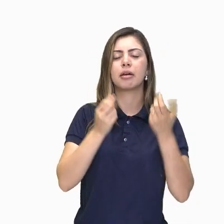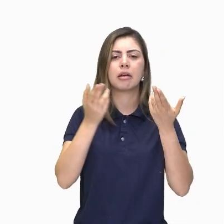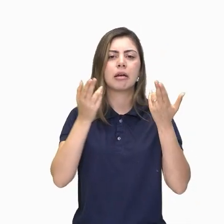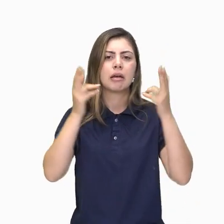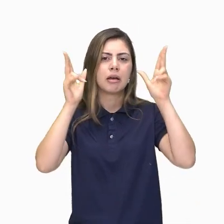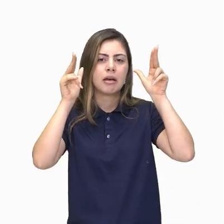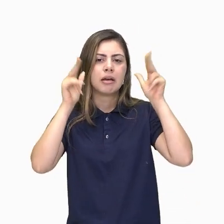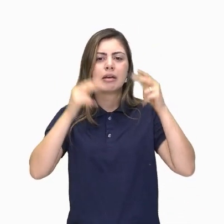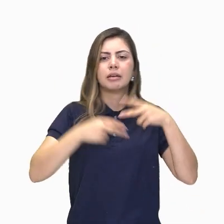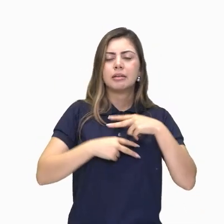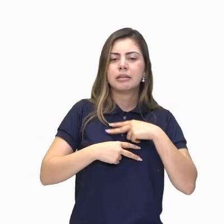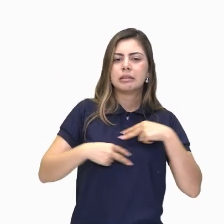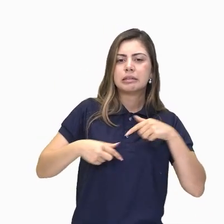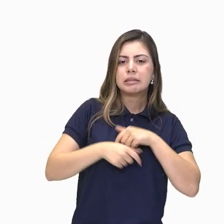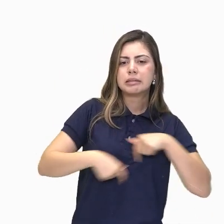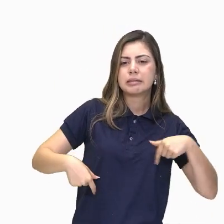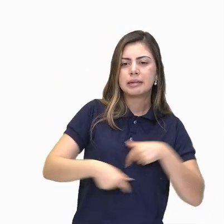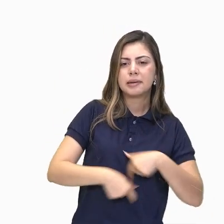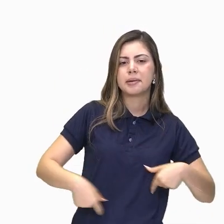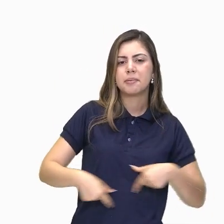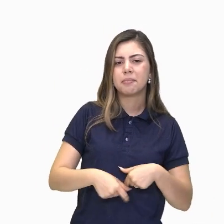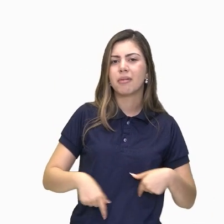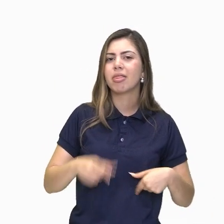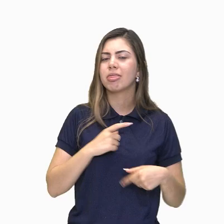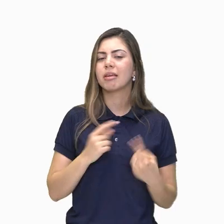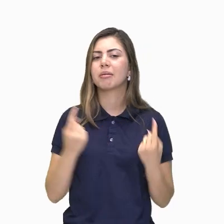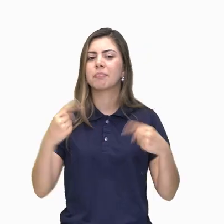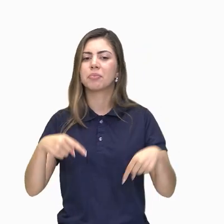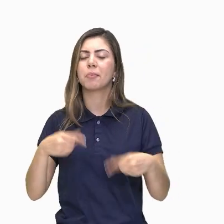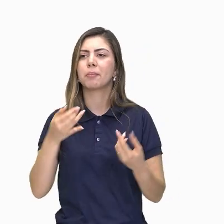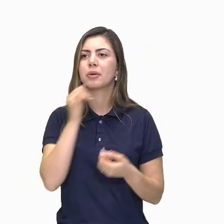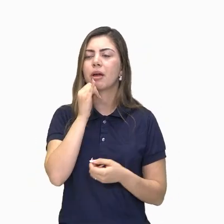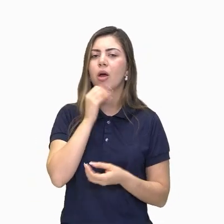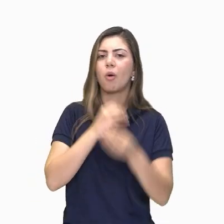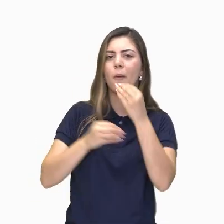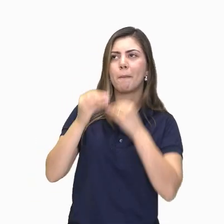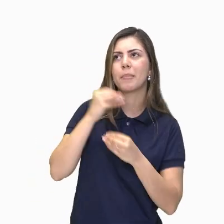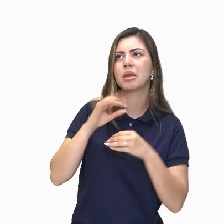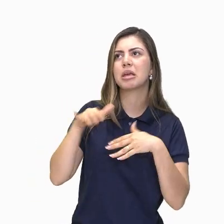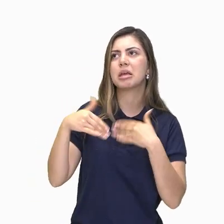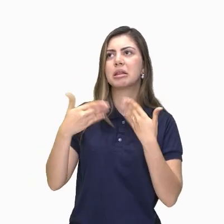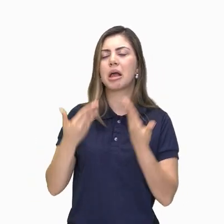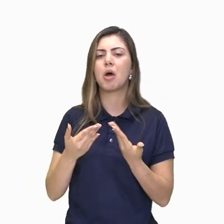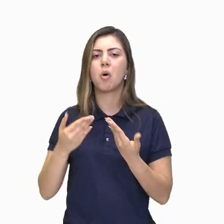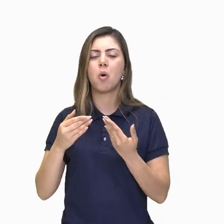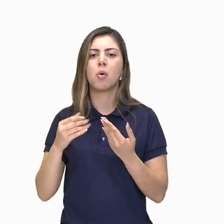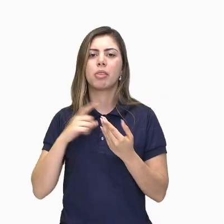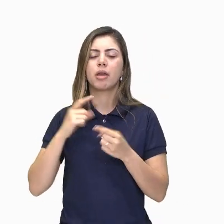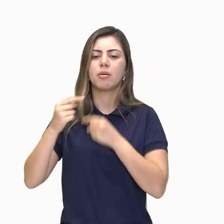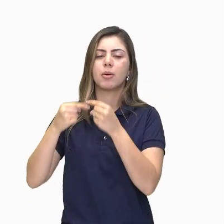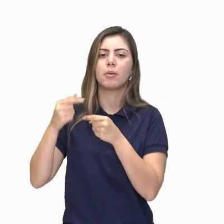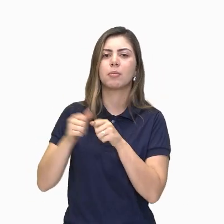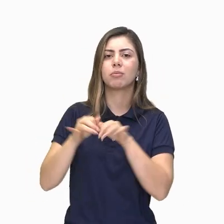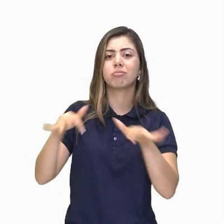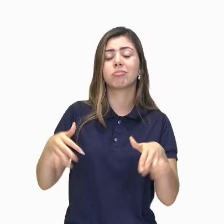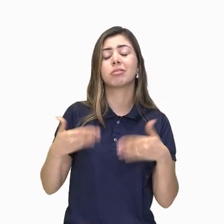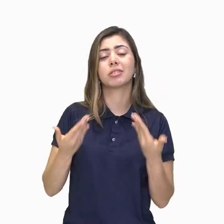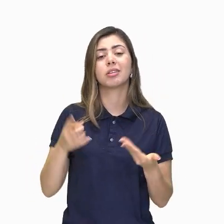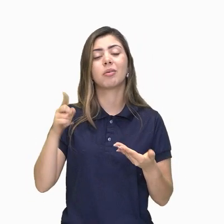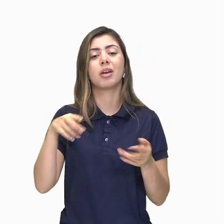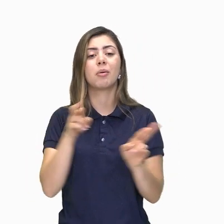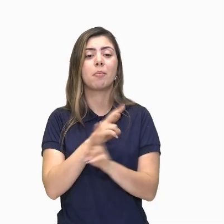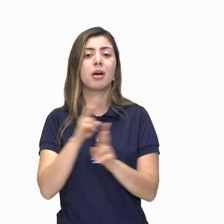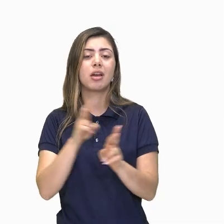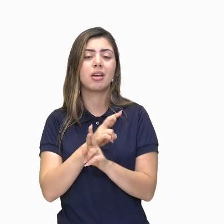ser por abrigo, pode estar relacionado ao processo de reprodução, né? Então, é uma relação desarmônica porque